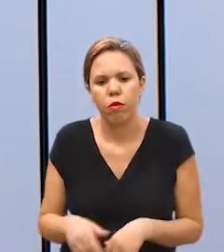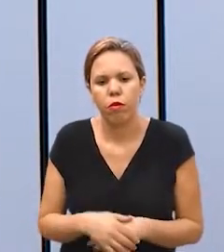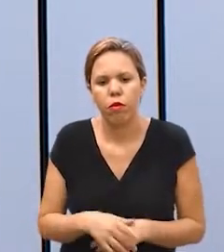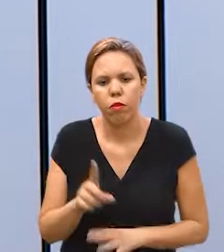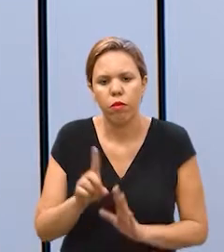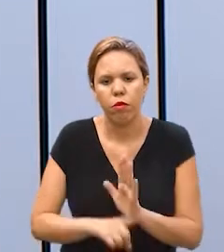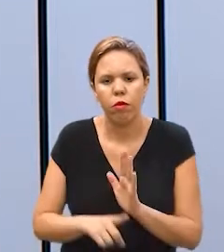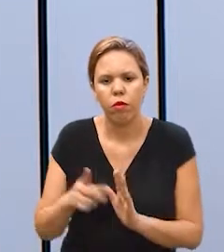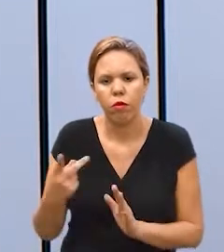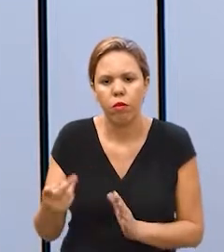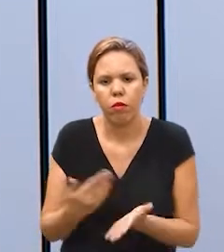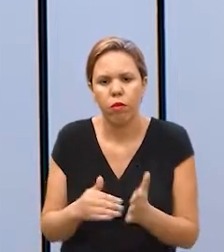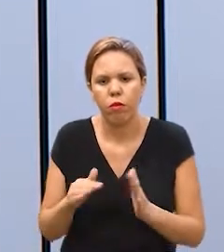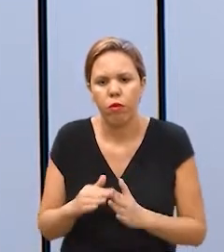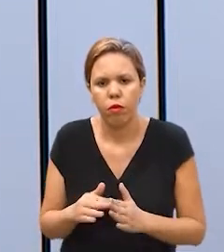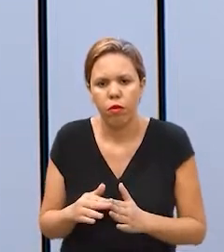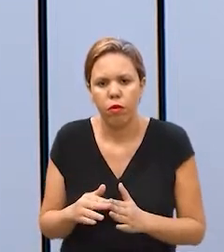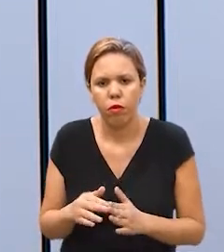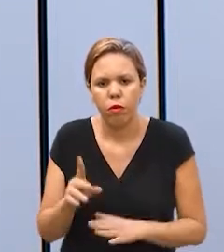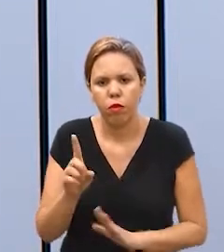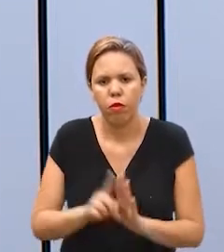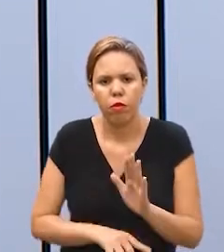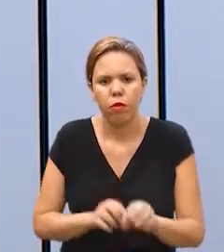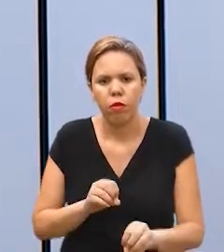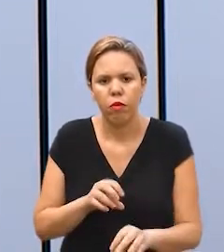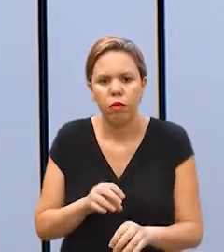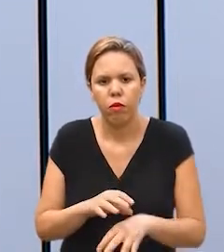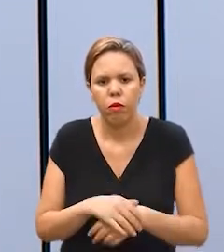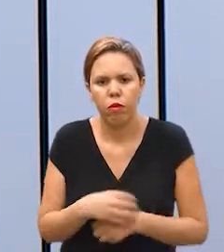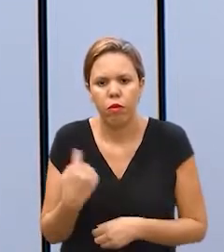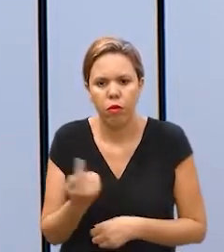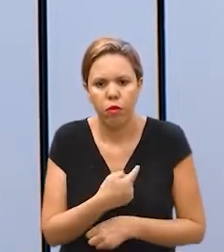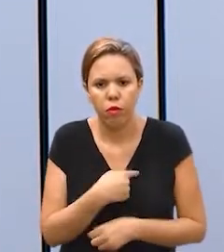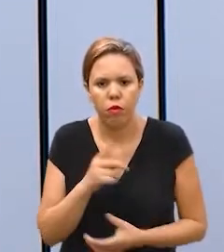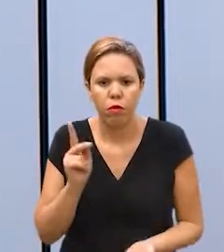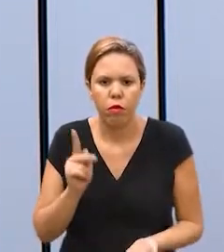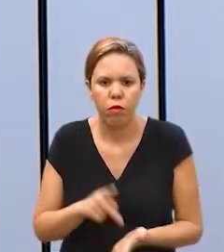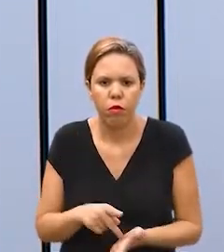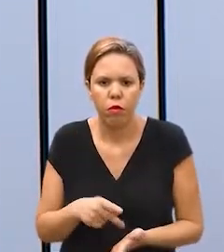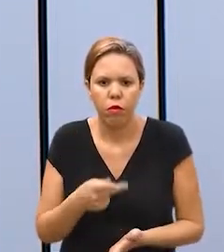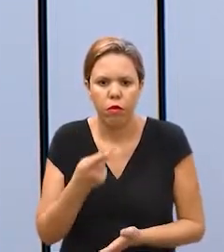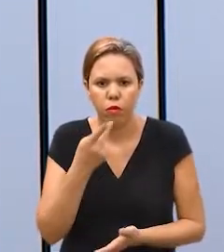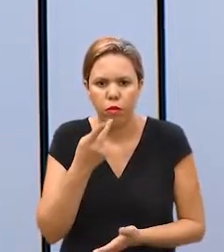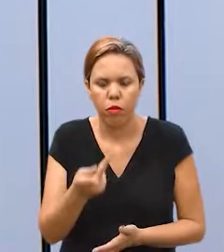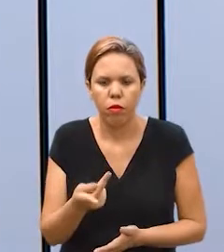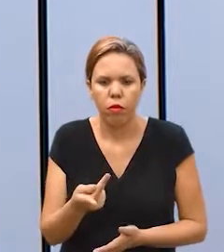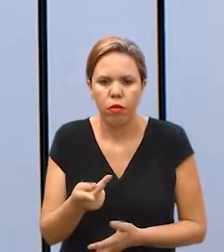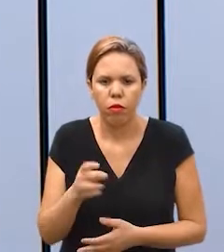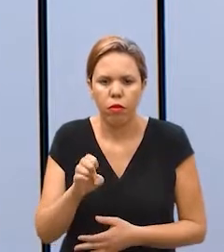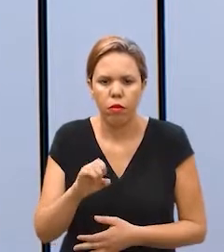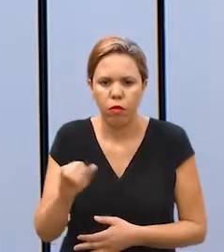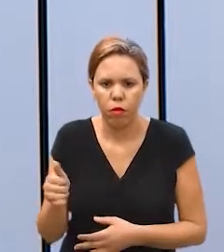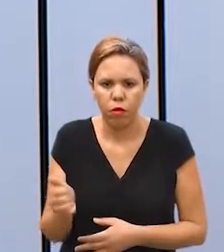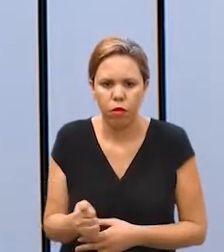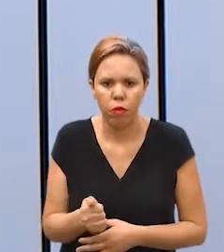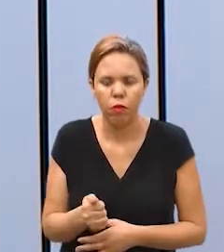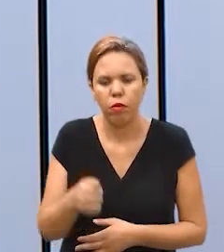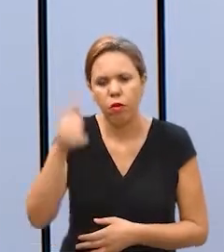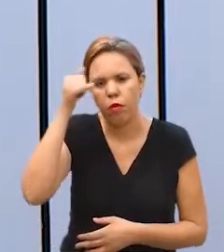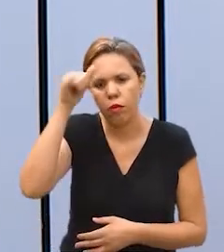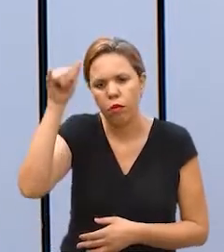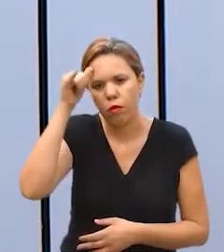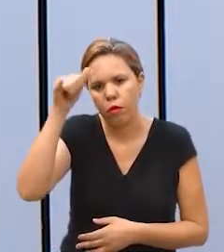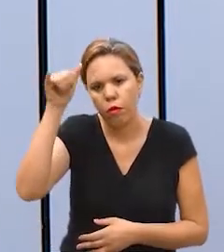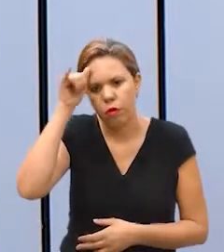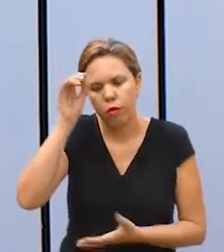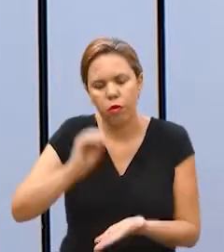o direito à escola, o direito à educação foi negado. Então, a gente, na verdade, quando a gente fala de EJA, do combate ao analfabetismo, a